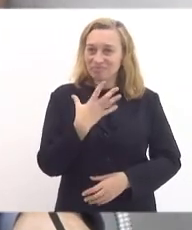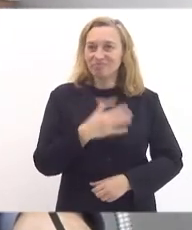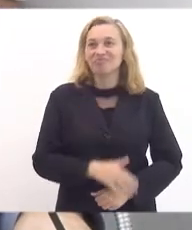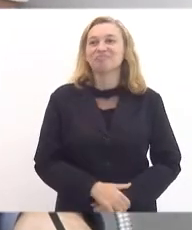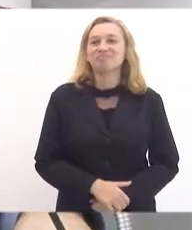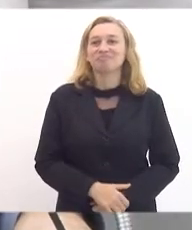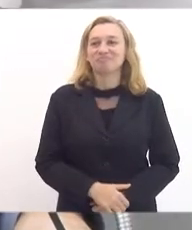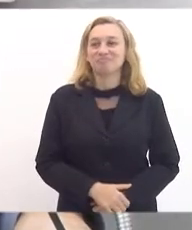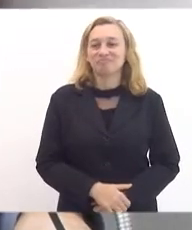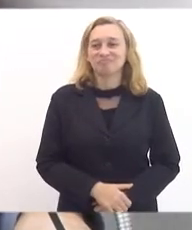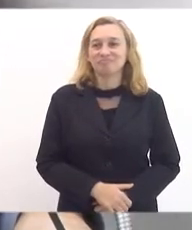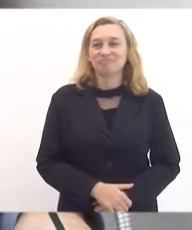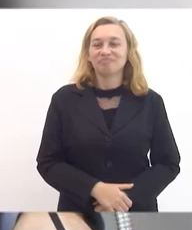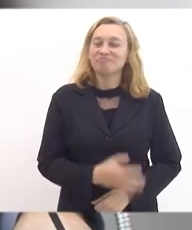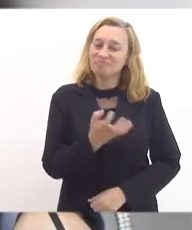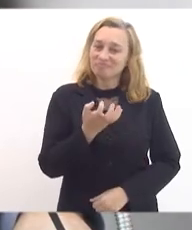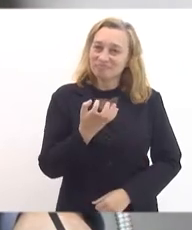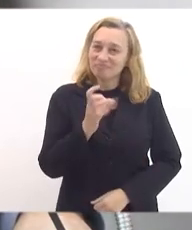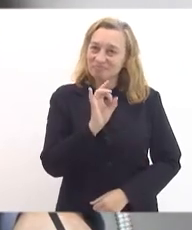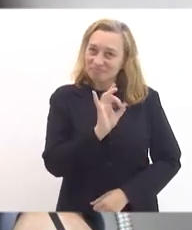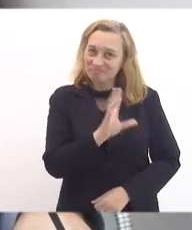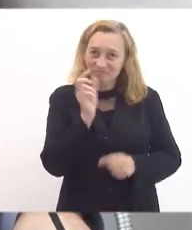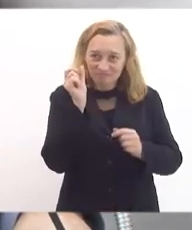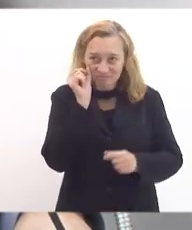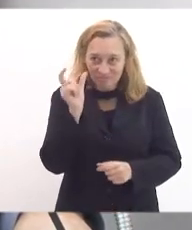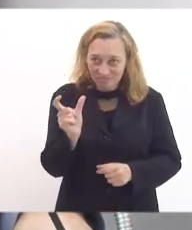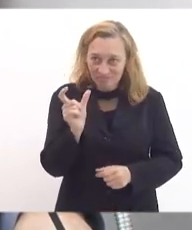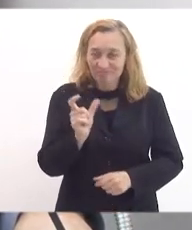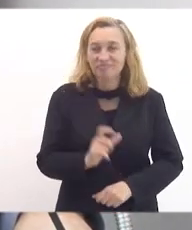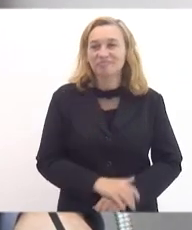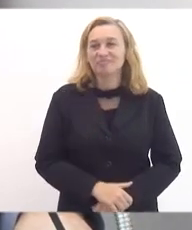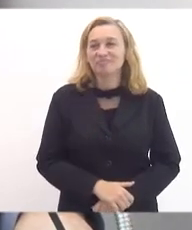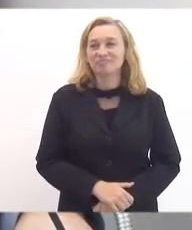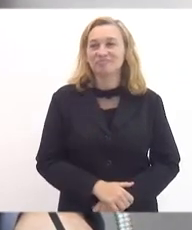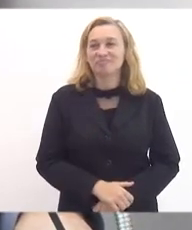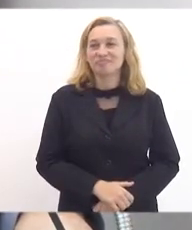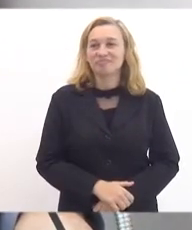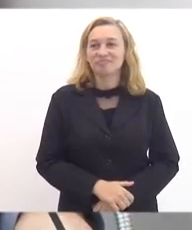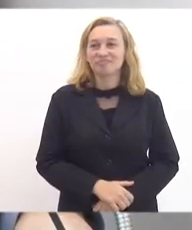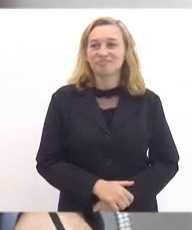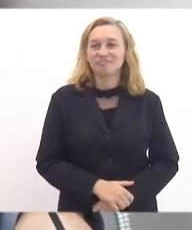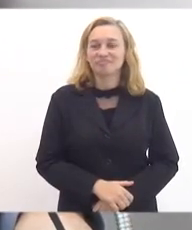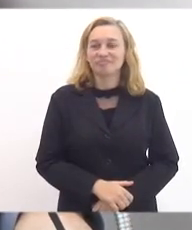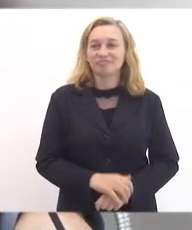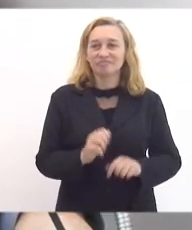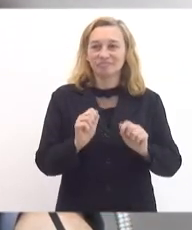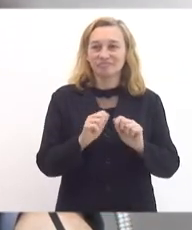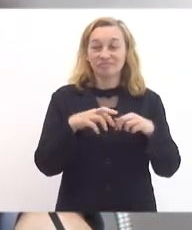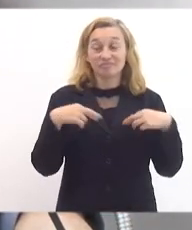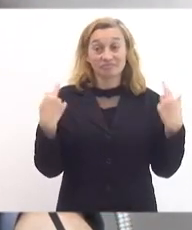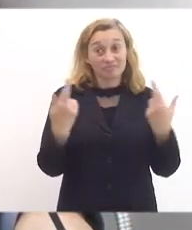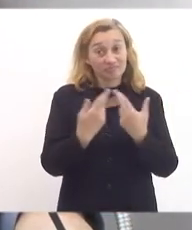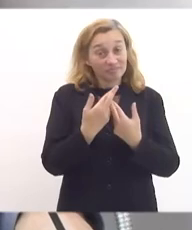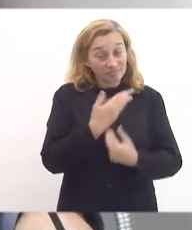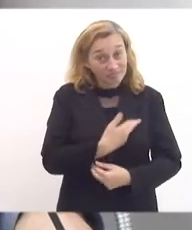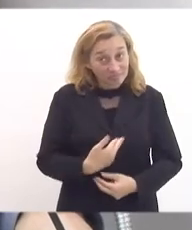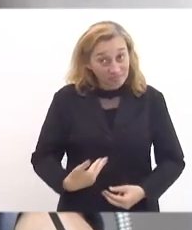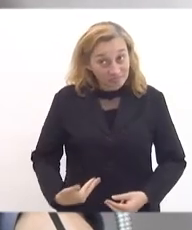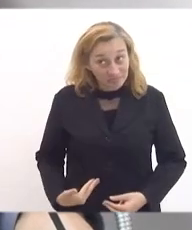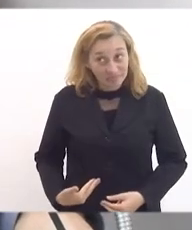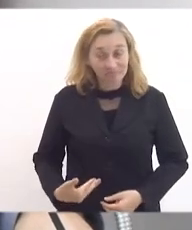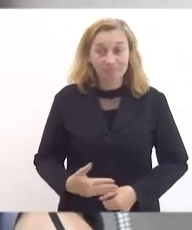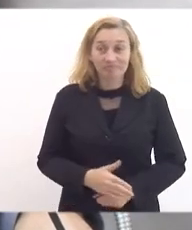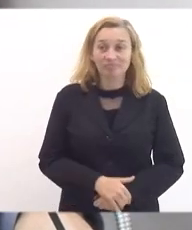Wilson eu queria só alertar que isto aqui é uma audiência pública